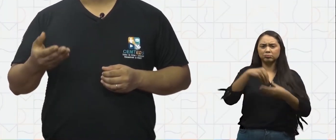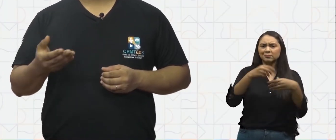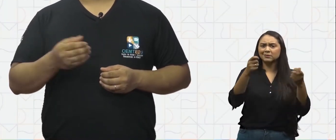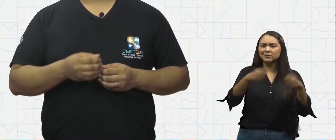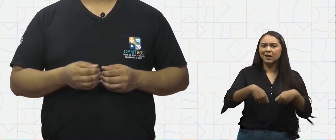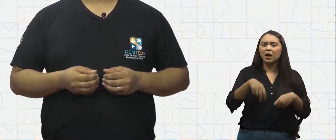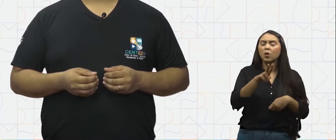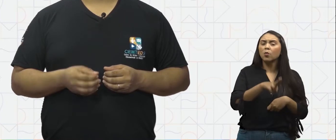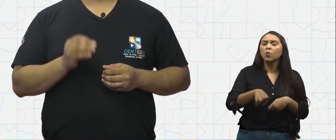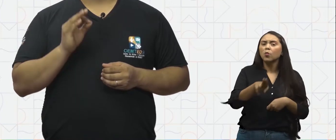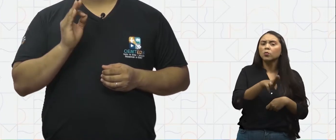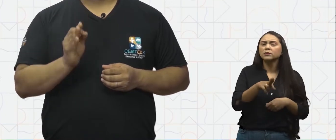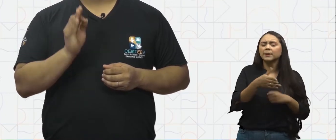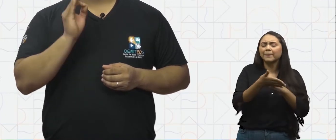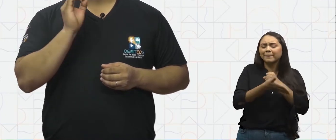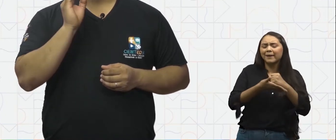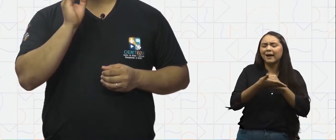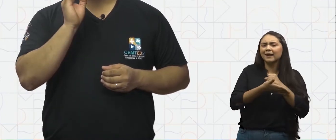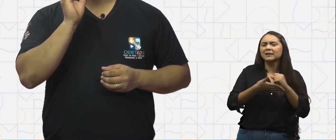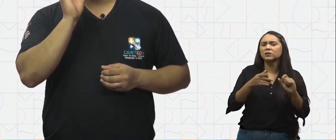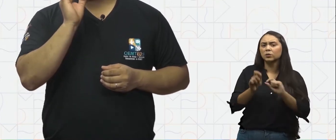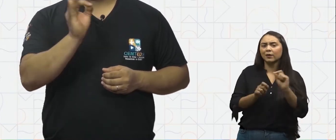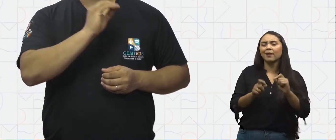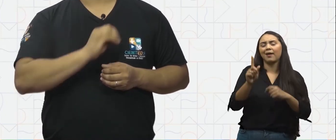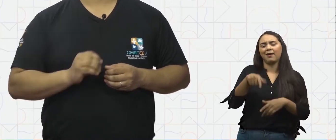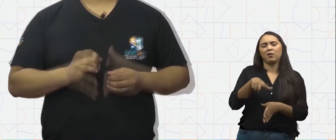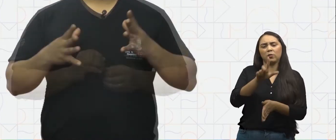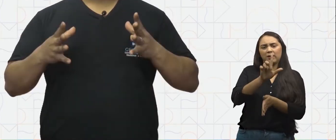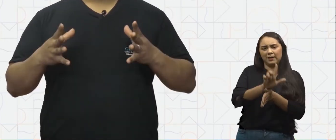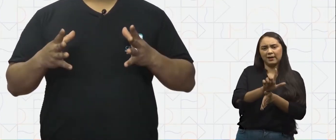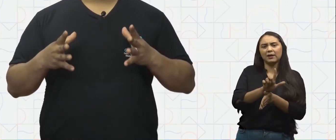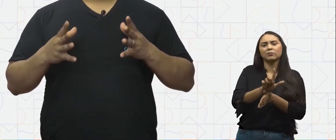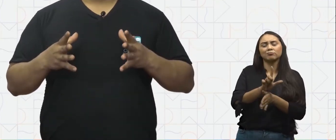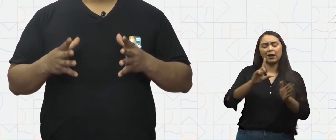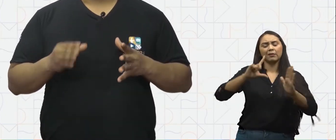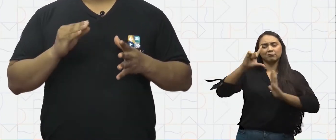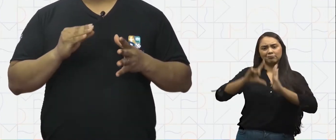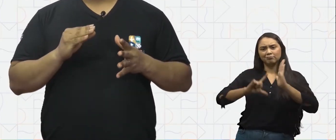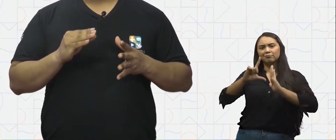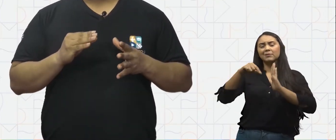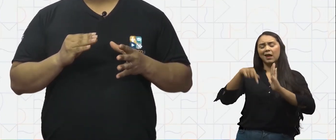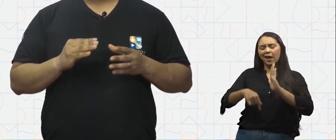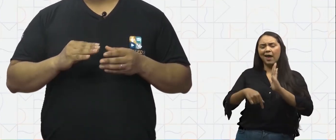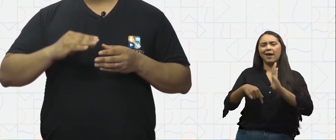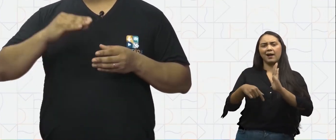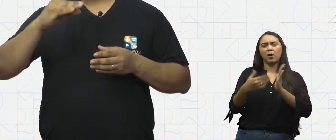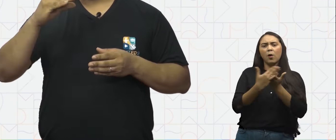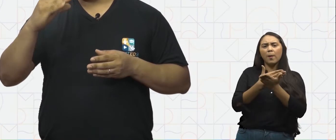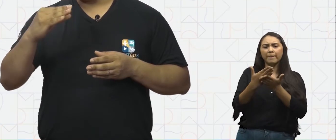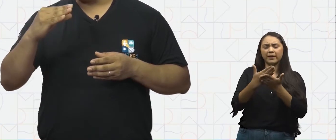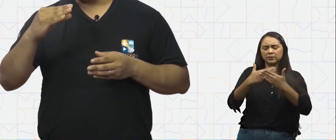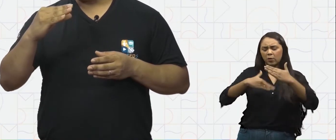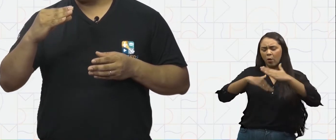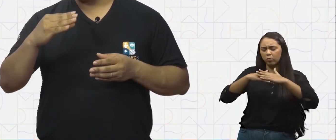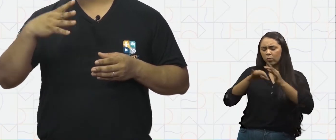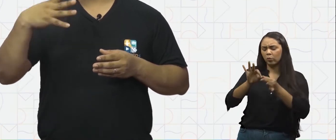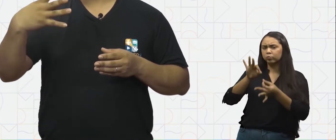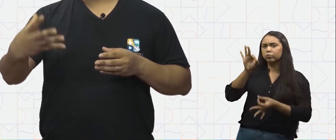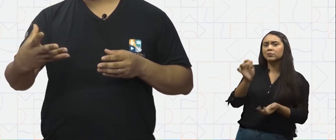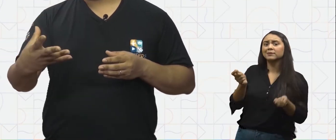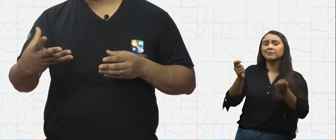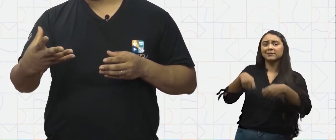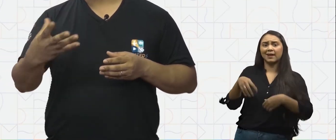que usa como unidade básica o litro. É ele quem mede a quantidade de líquido que